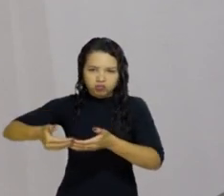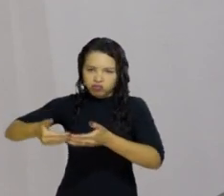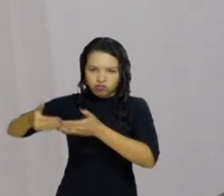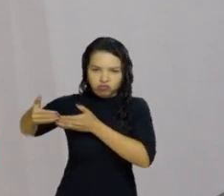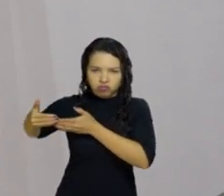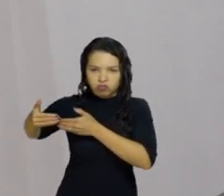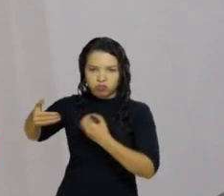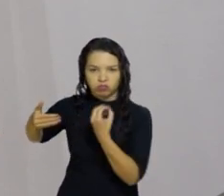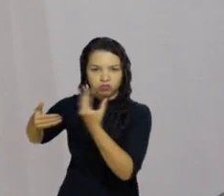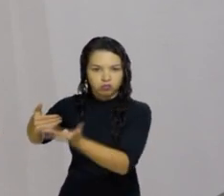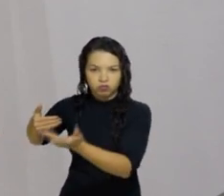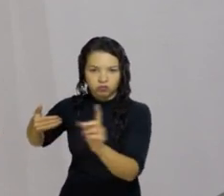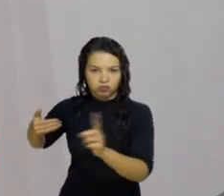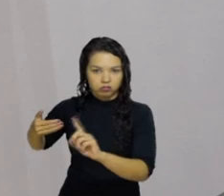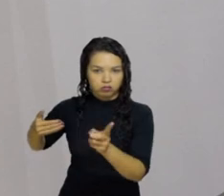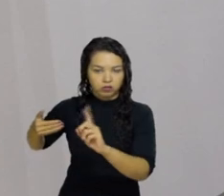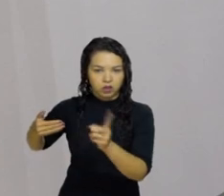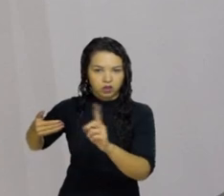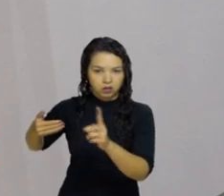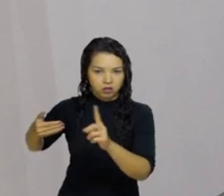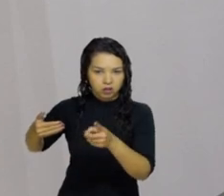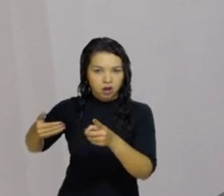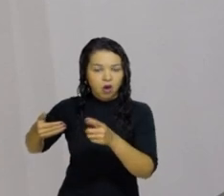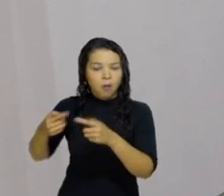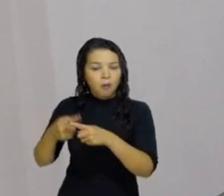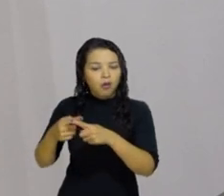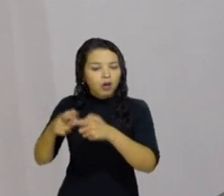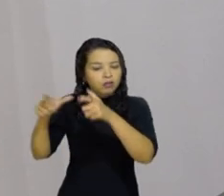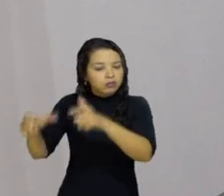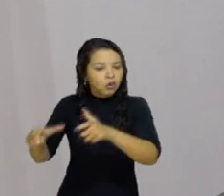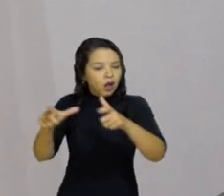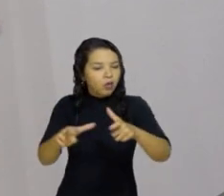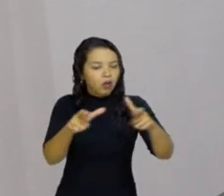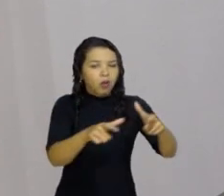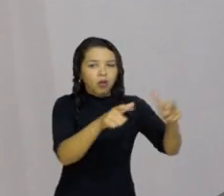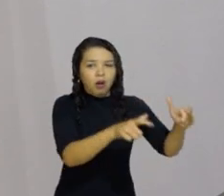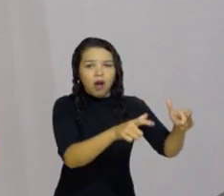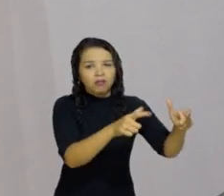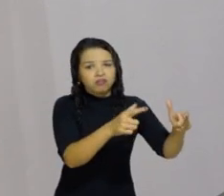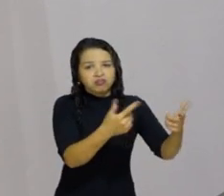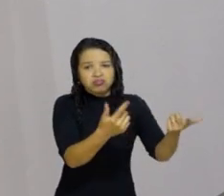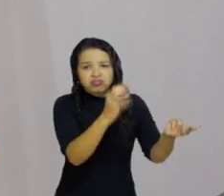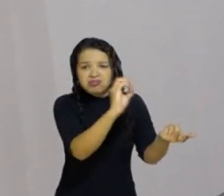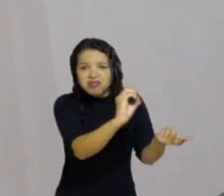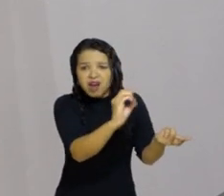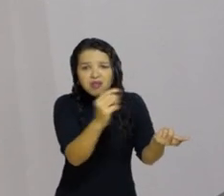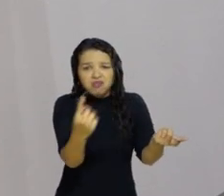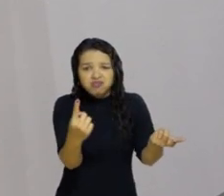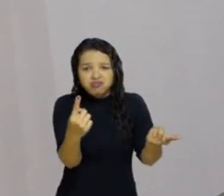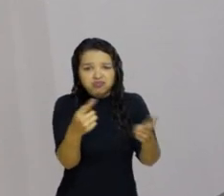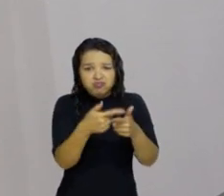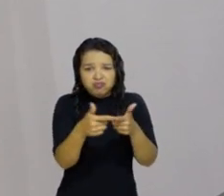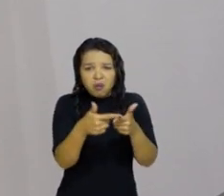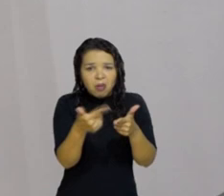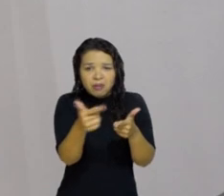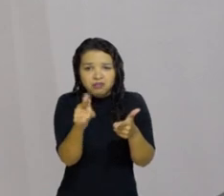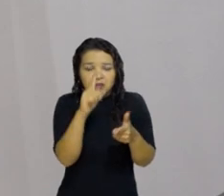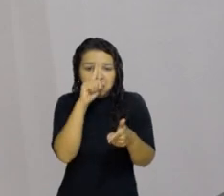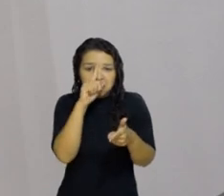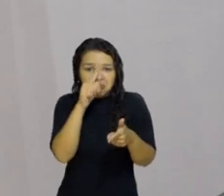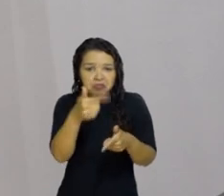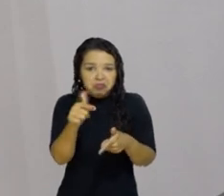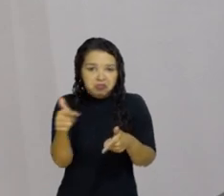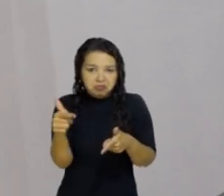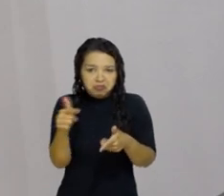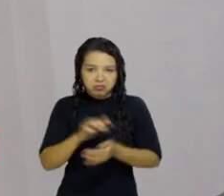NTT referentes a esses 21 pontos com classificação 0 e 1. Segundo Arteris, a exclusão